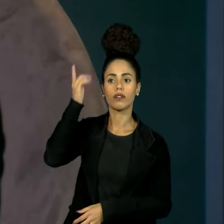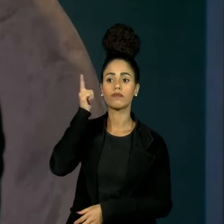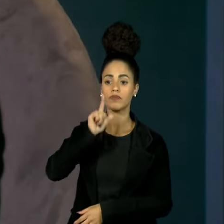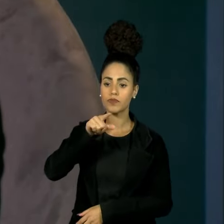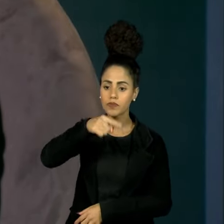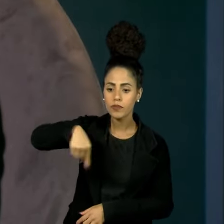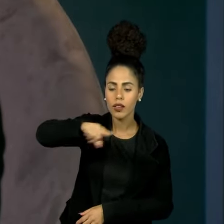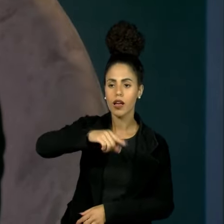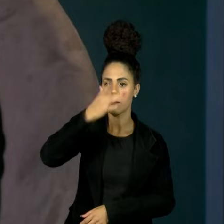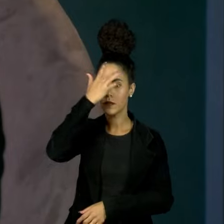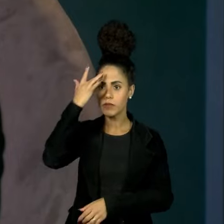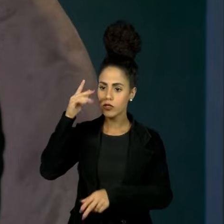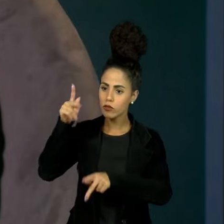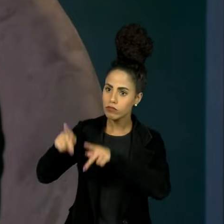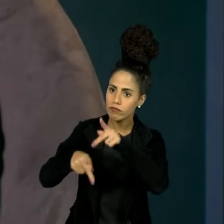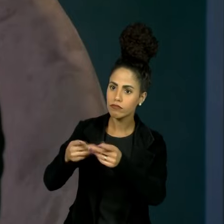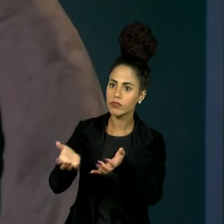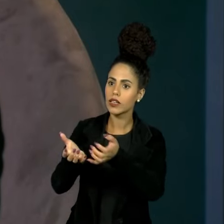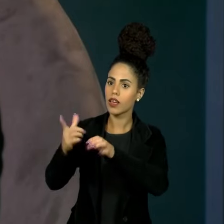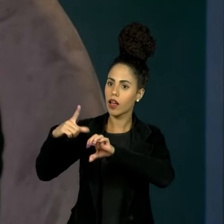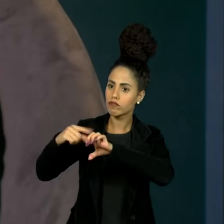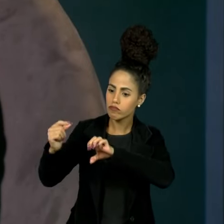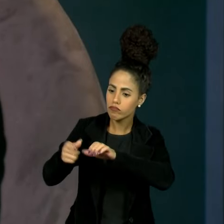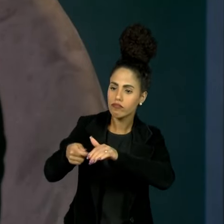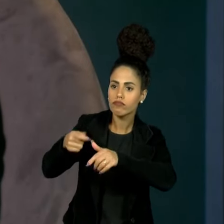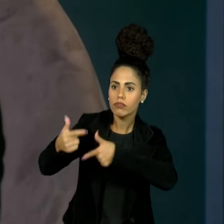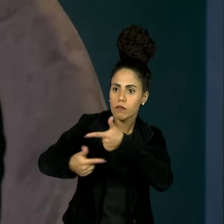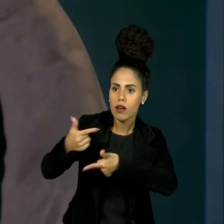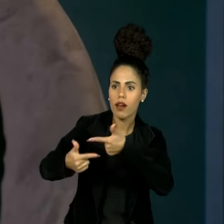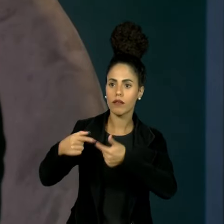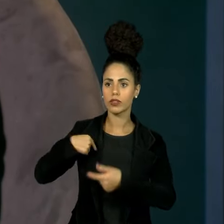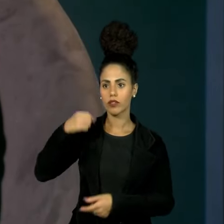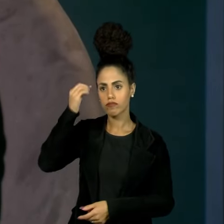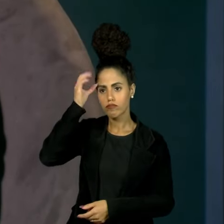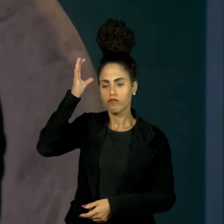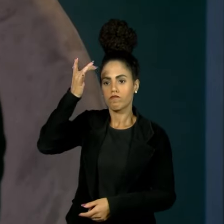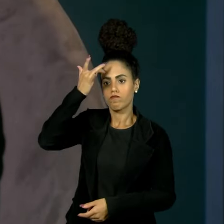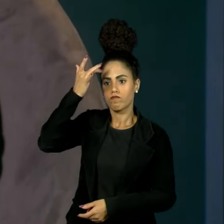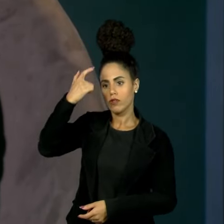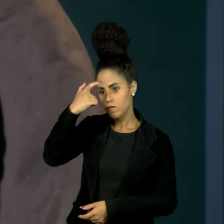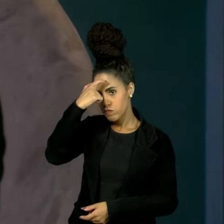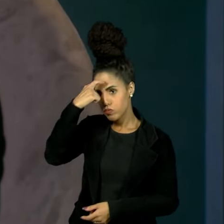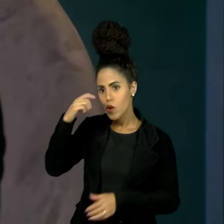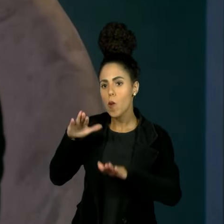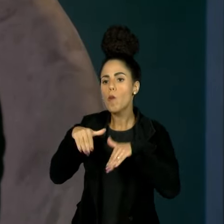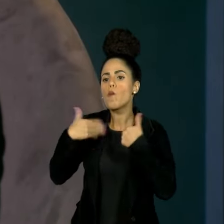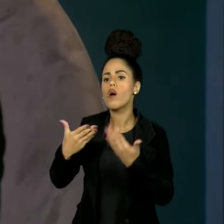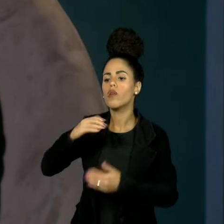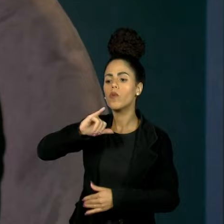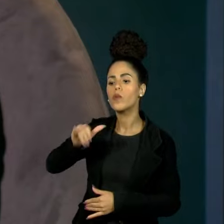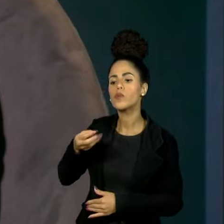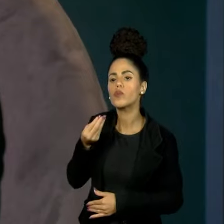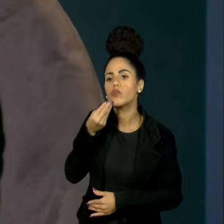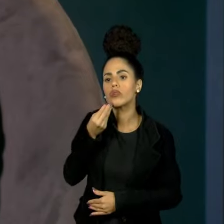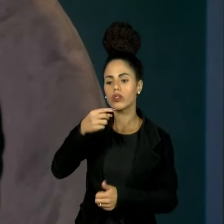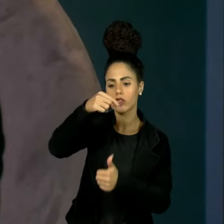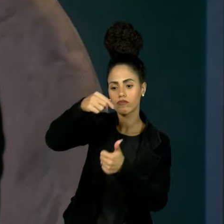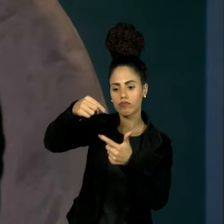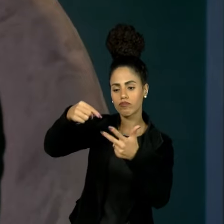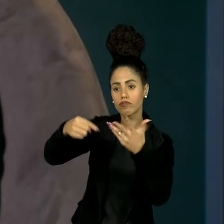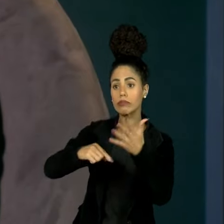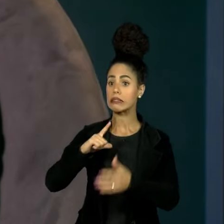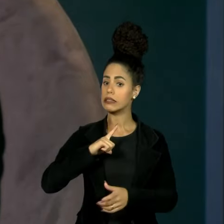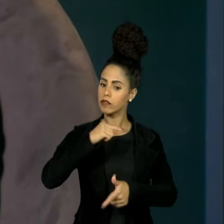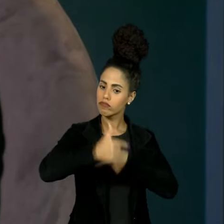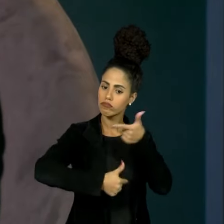esse empreendedor é importante, porque ele precisa ter consciência, né, de quais são as oportunidades que o mercado vai trazer para ele a